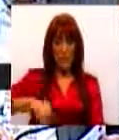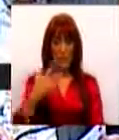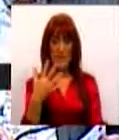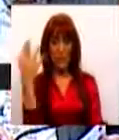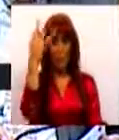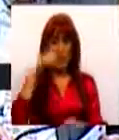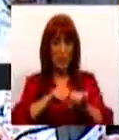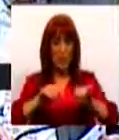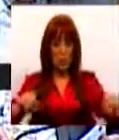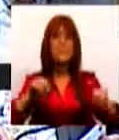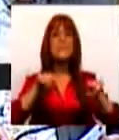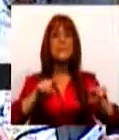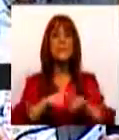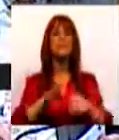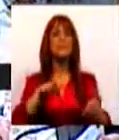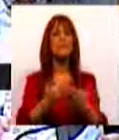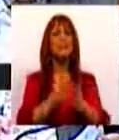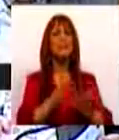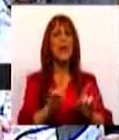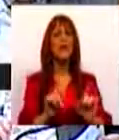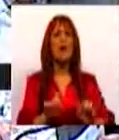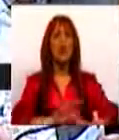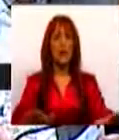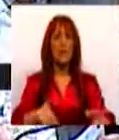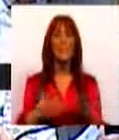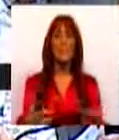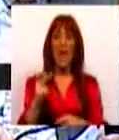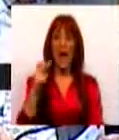99,5% dos casos estão restabelecidos.